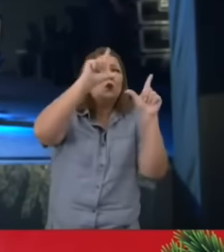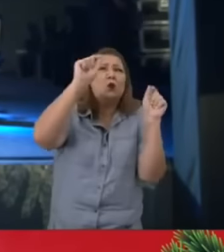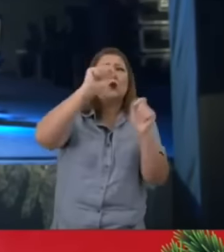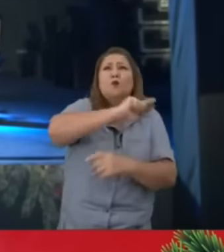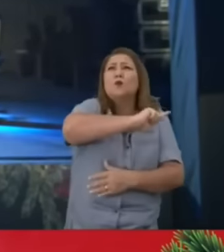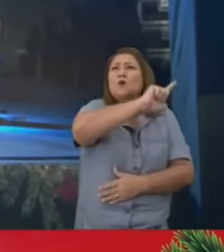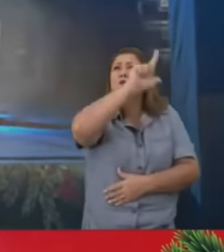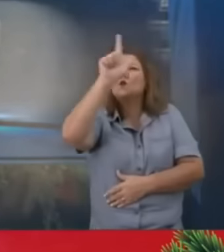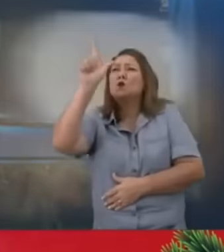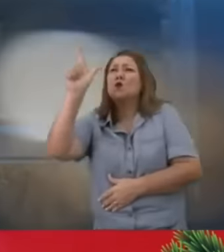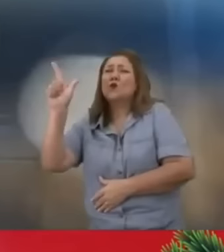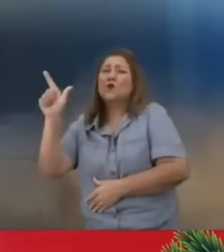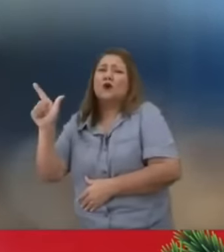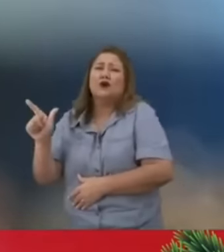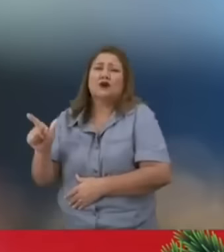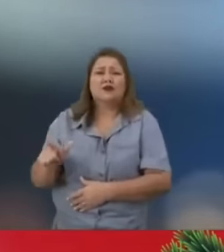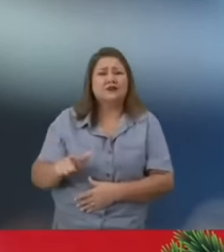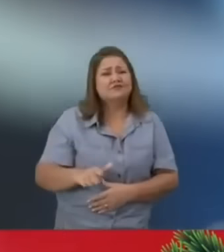tá lindo,